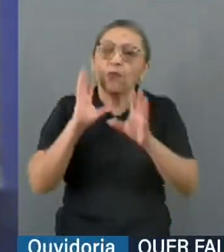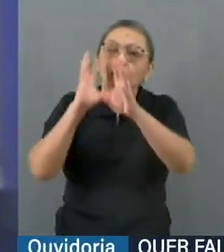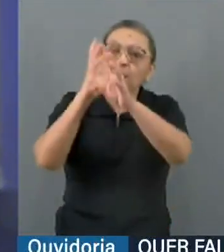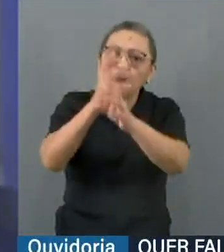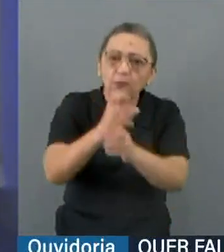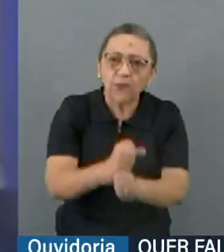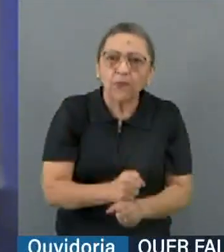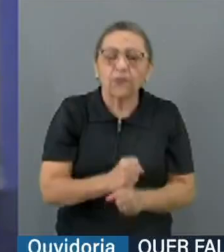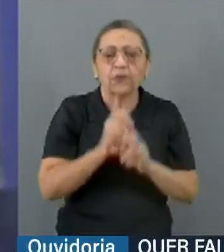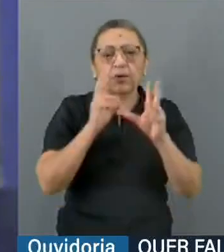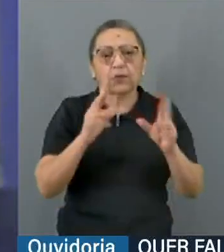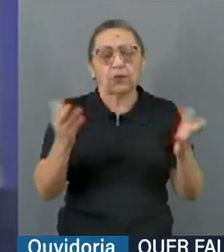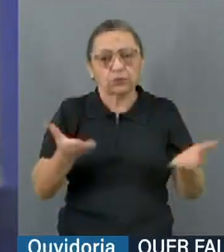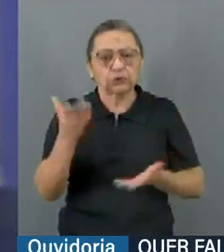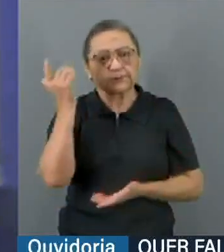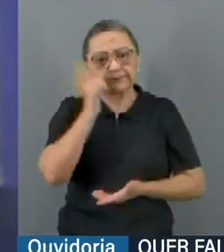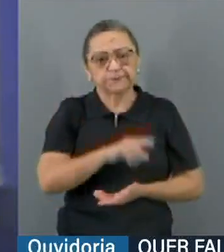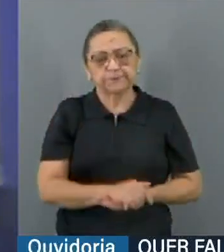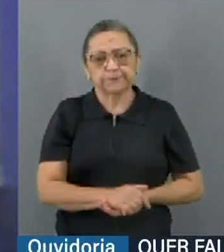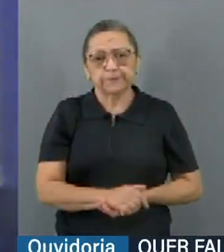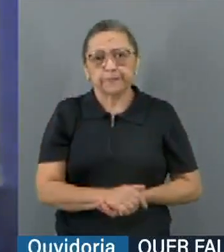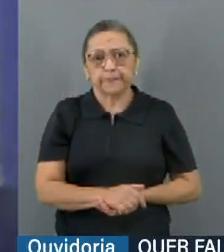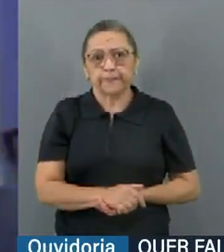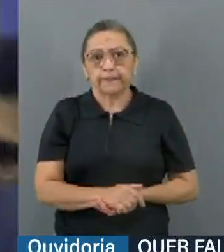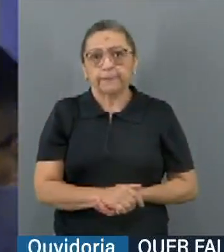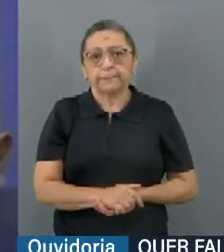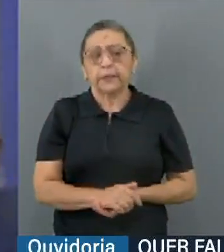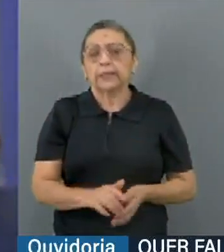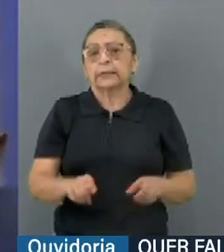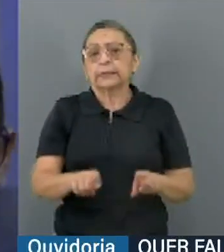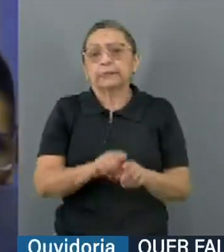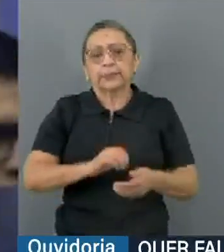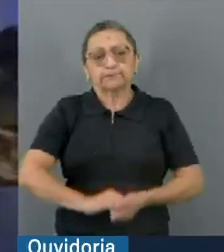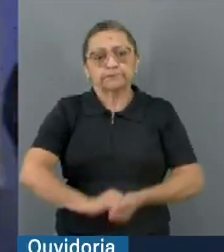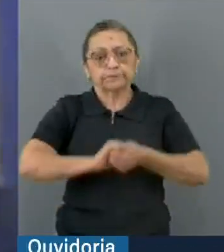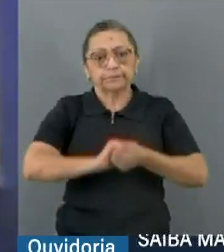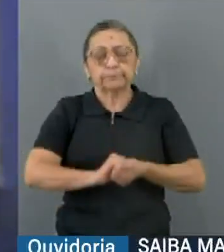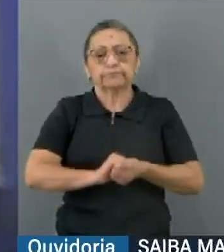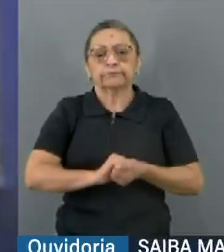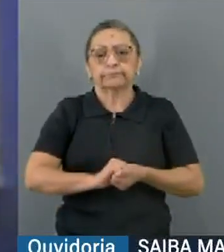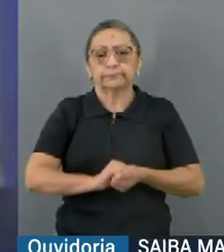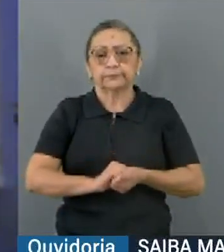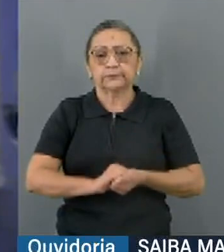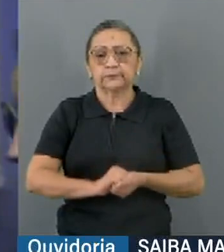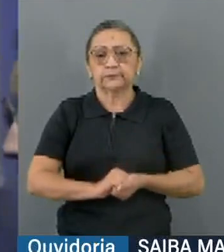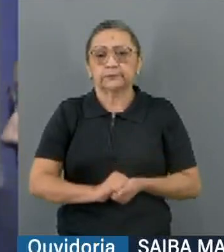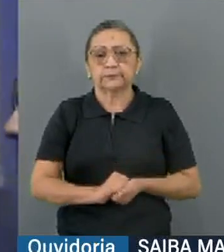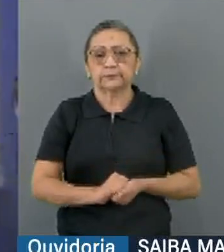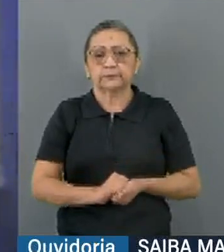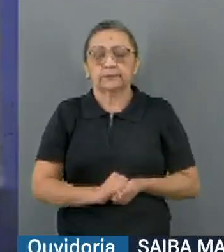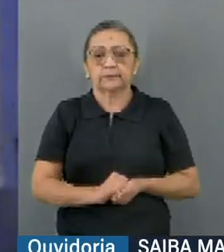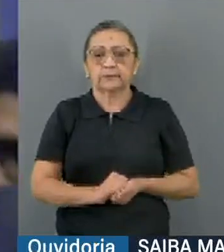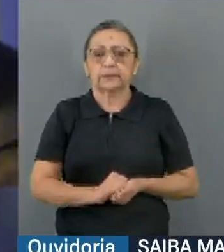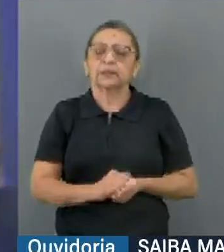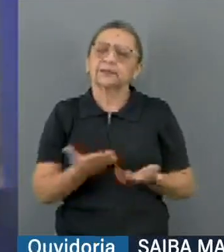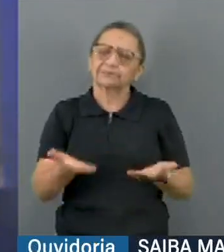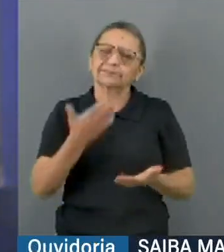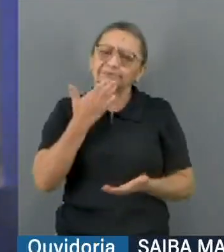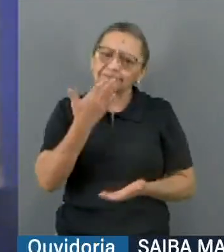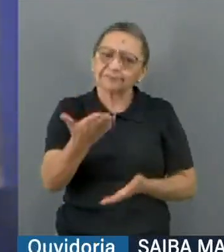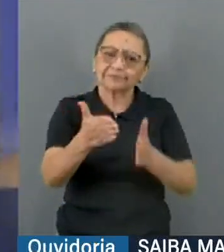resultado alcançado. Quero cumprimentar e fazer um apelo